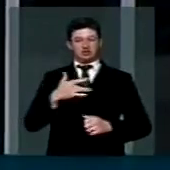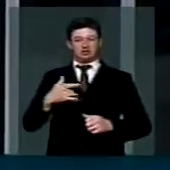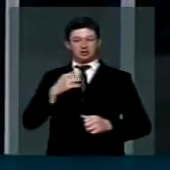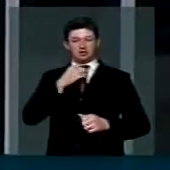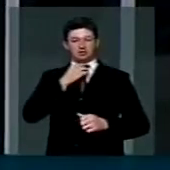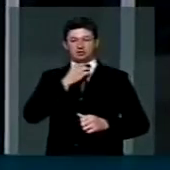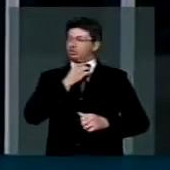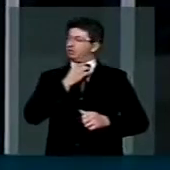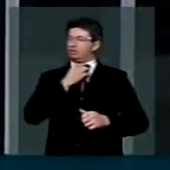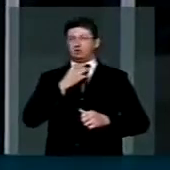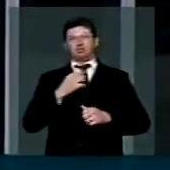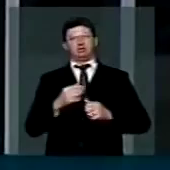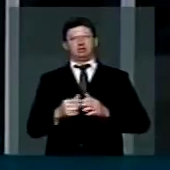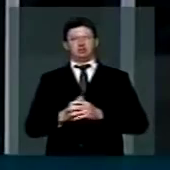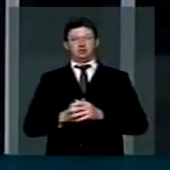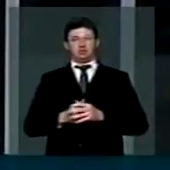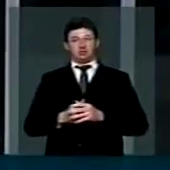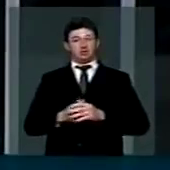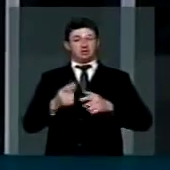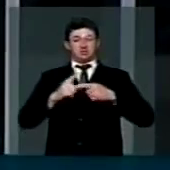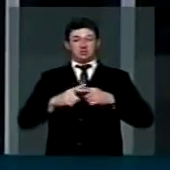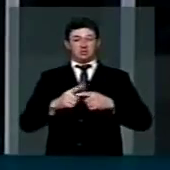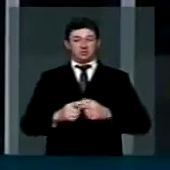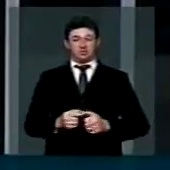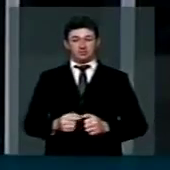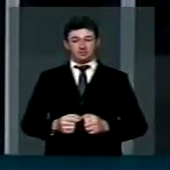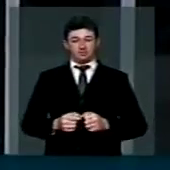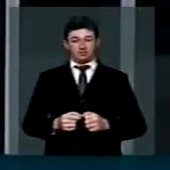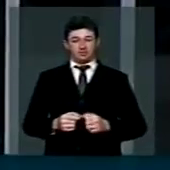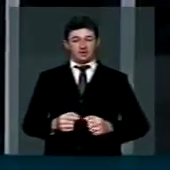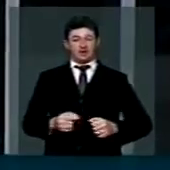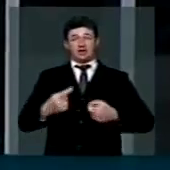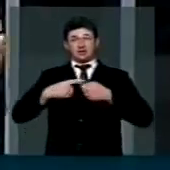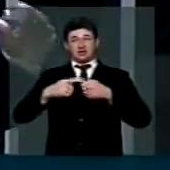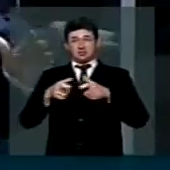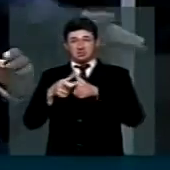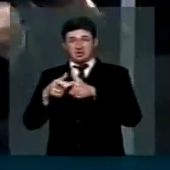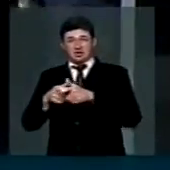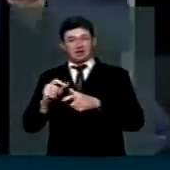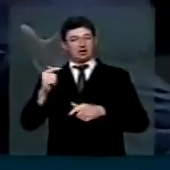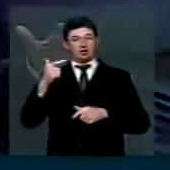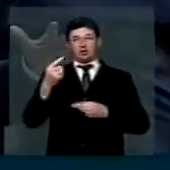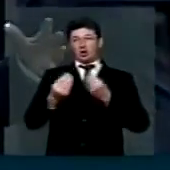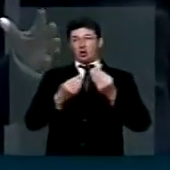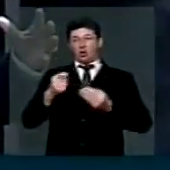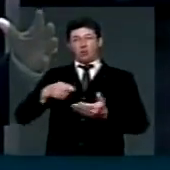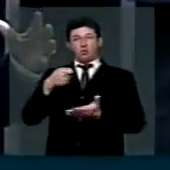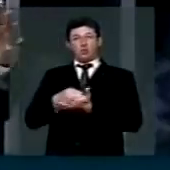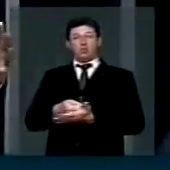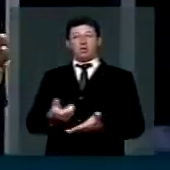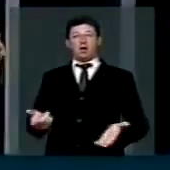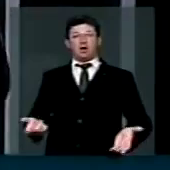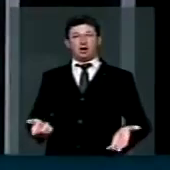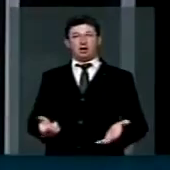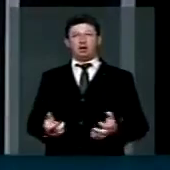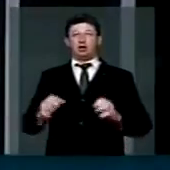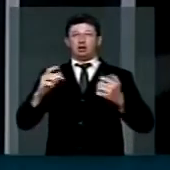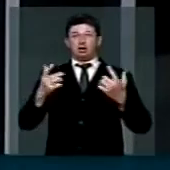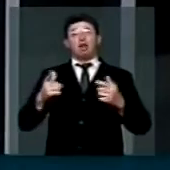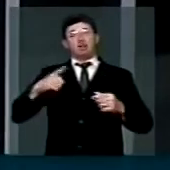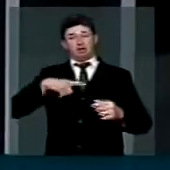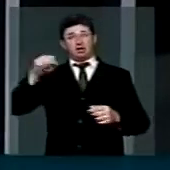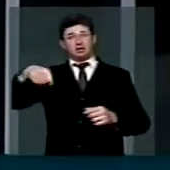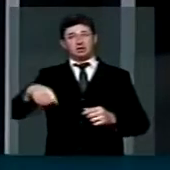de saúde, de endemia, porque os pequenos municípios não têm como cumprir. Obviamente que